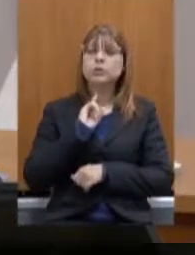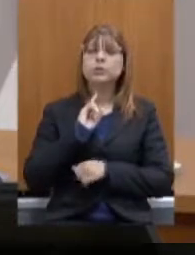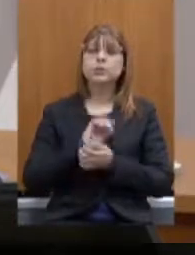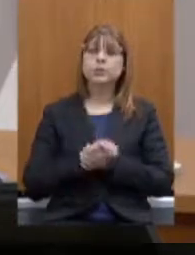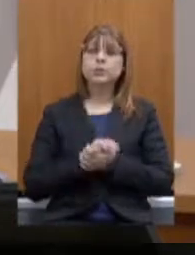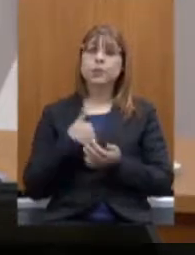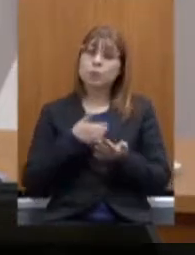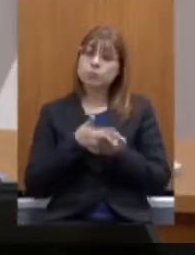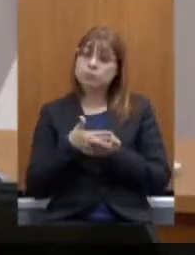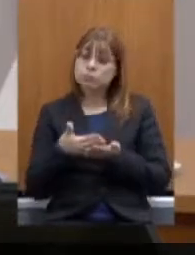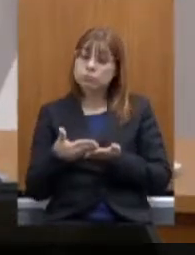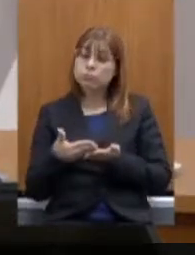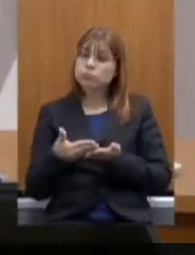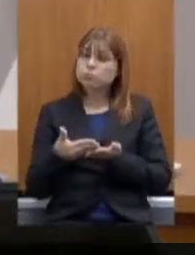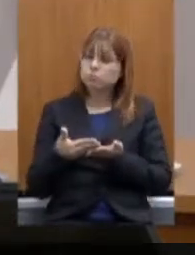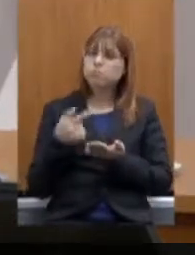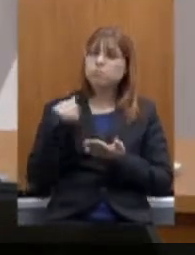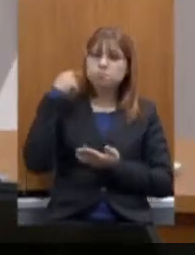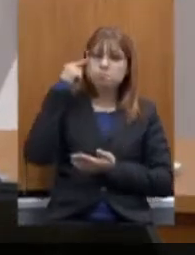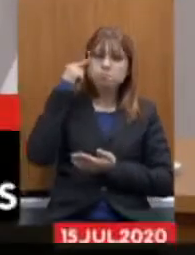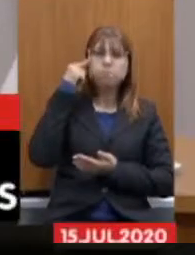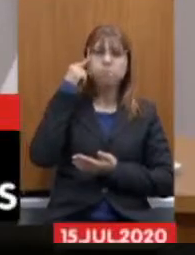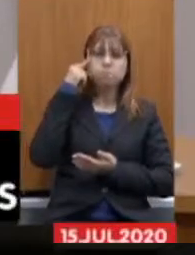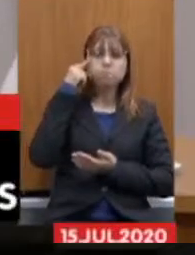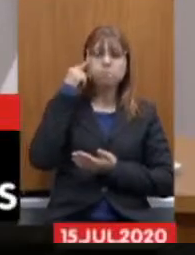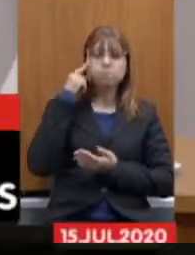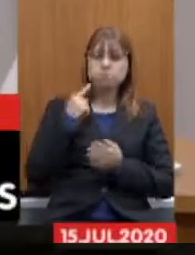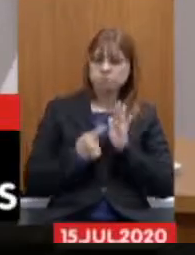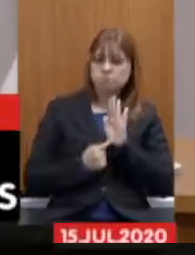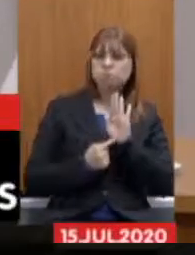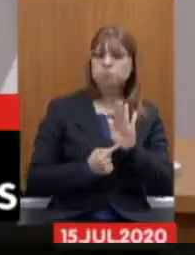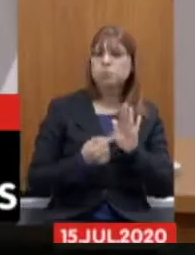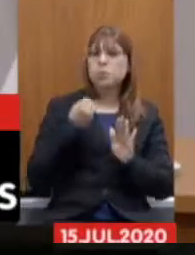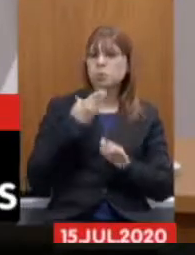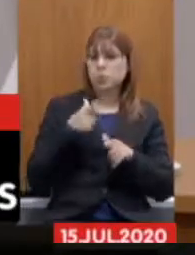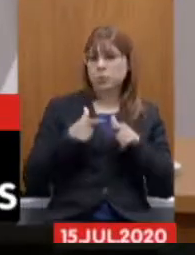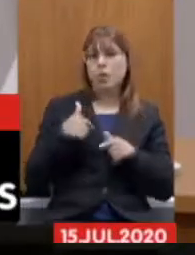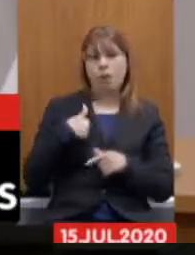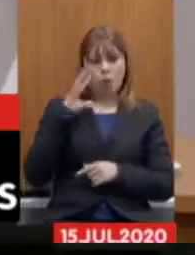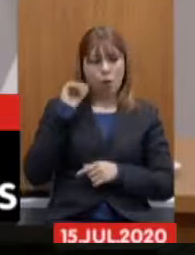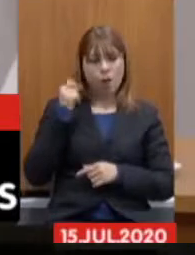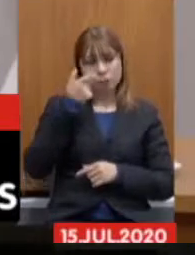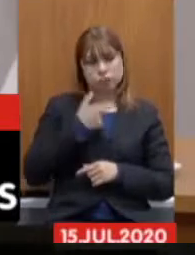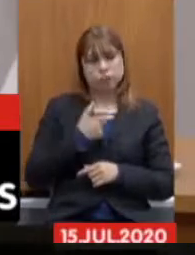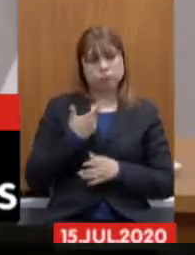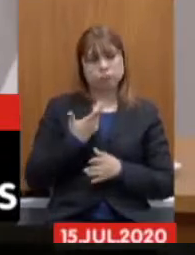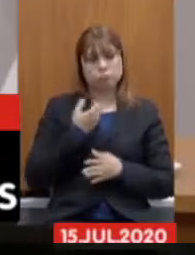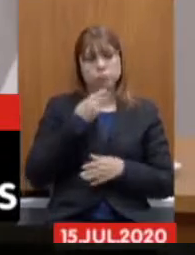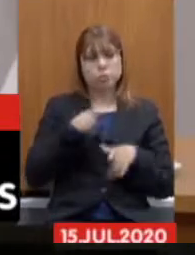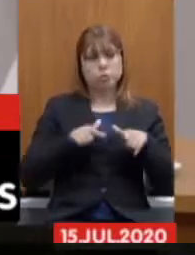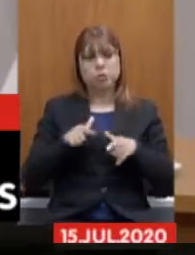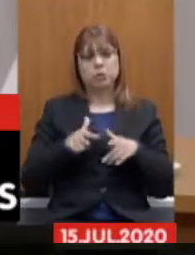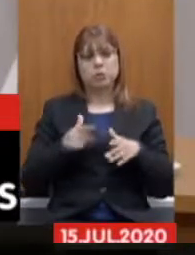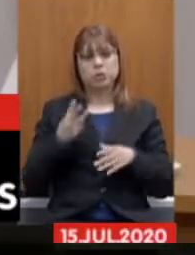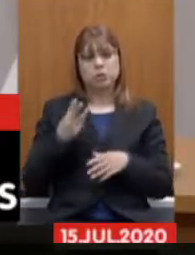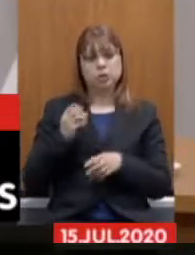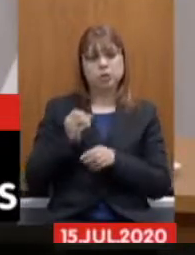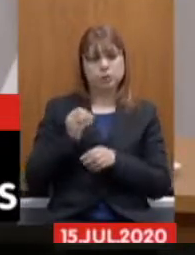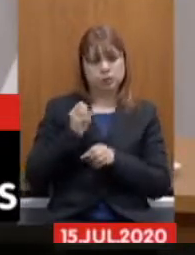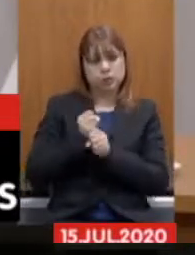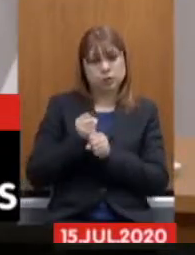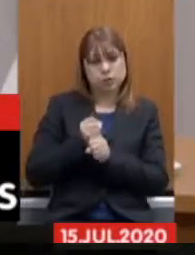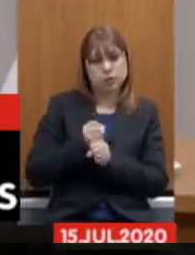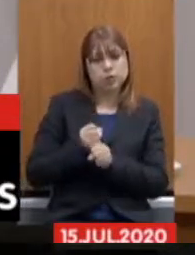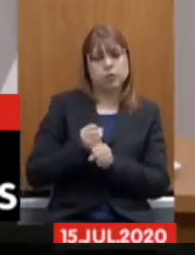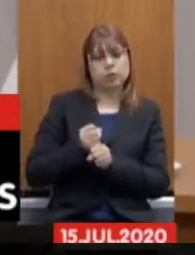ali ingressei na expectativa de prestar um bom serviço como acho que presto ao longo desses 30 anos com